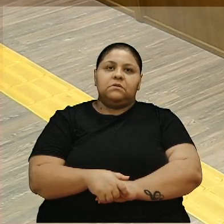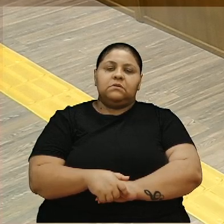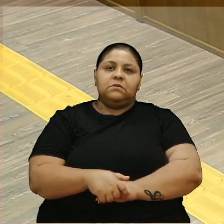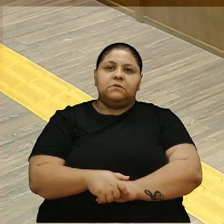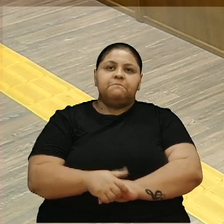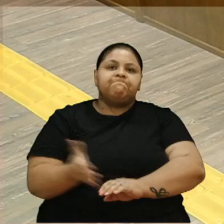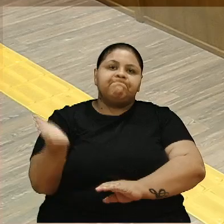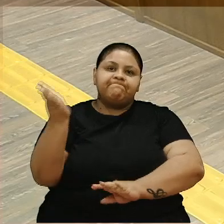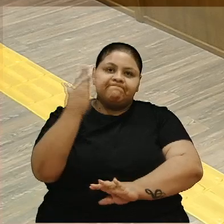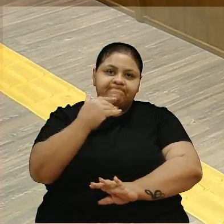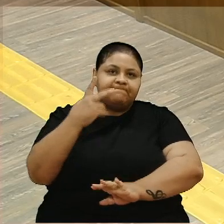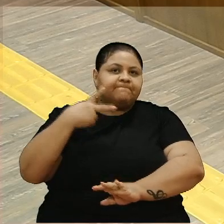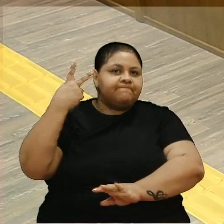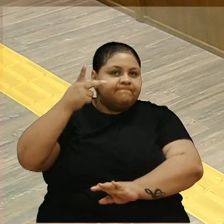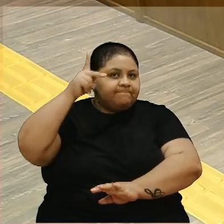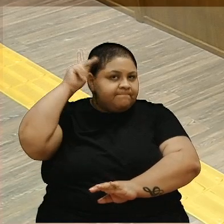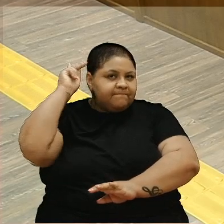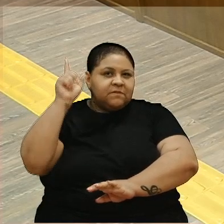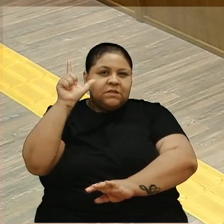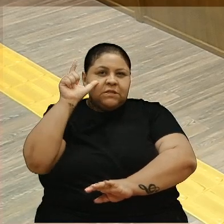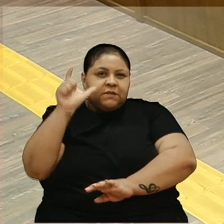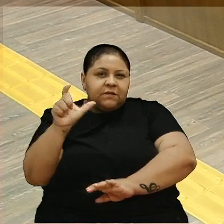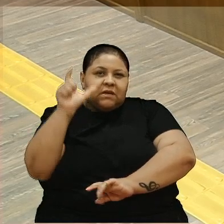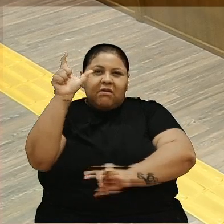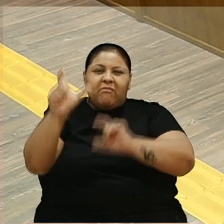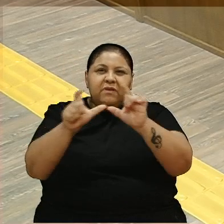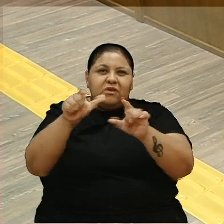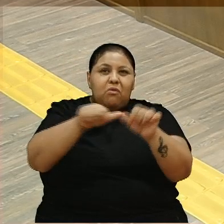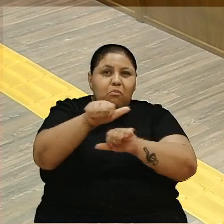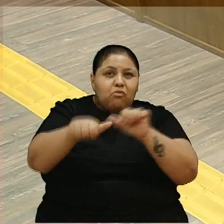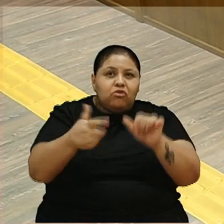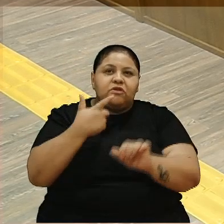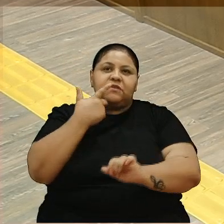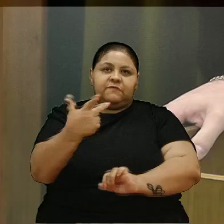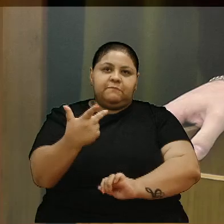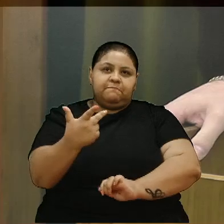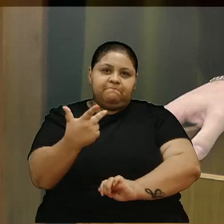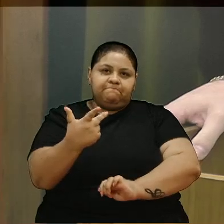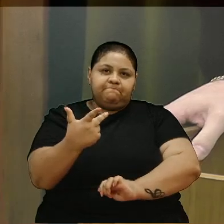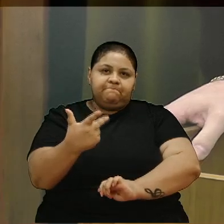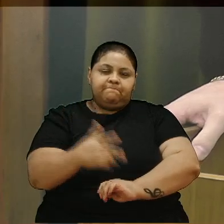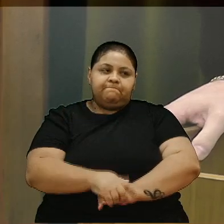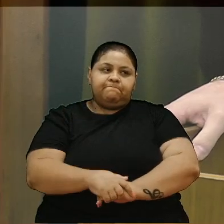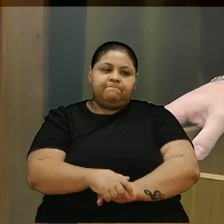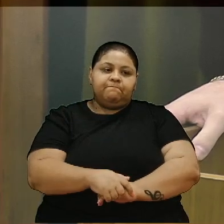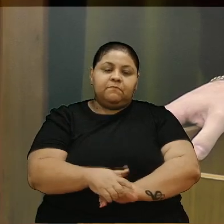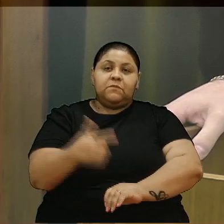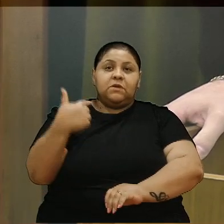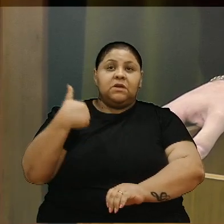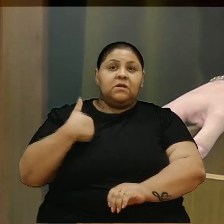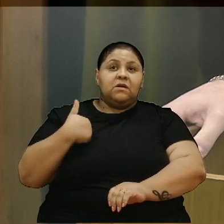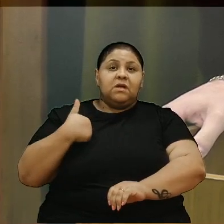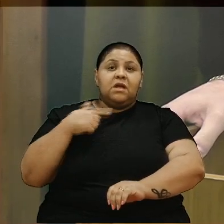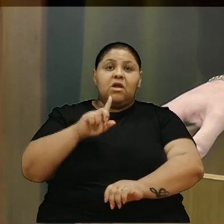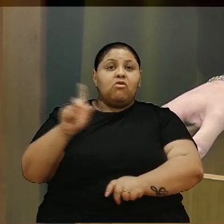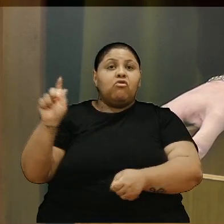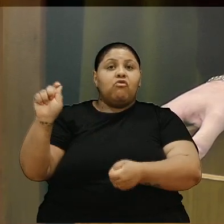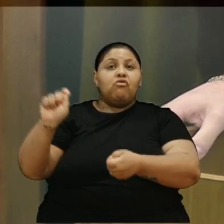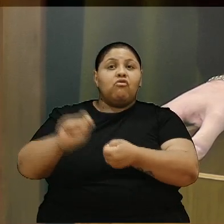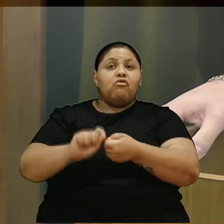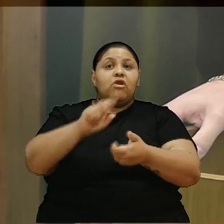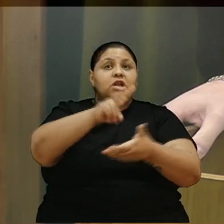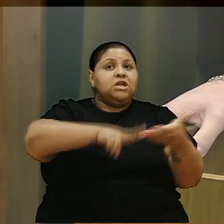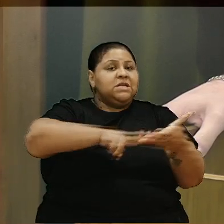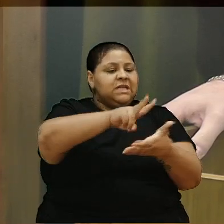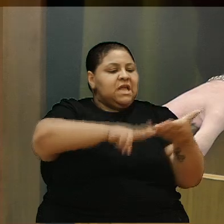Vamos lá, vereador Iago, é interessante como as pessoas distorcem as nossas falas, né? Eu não faço questão de ler